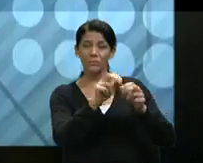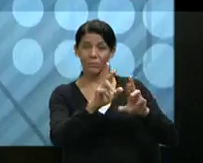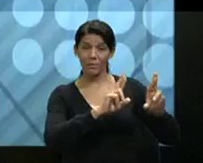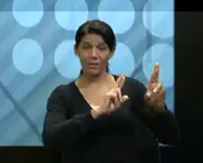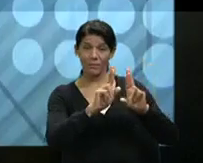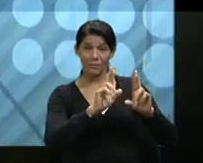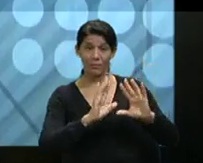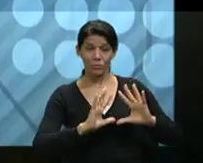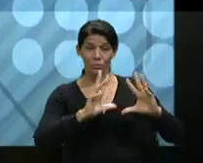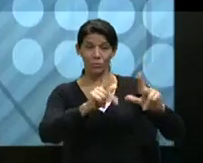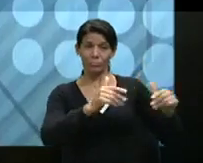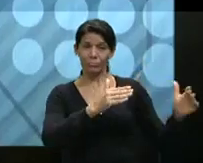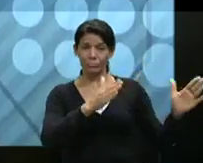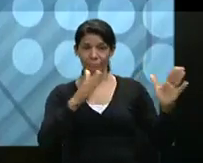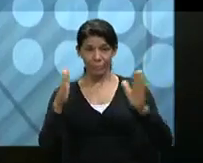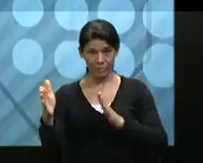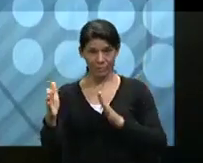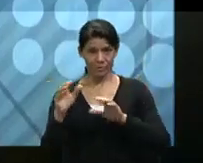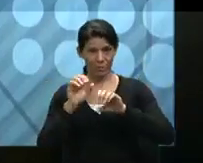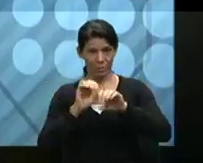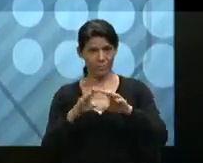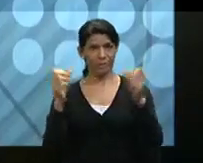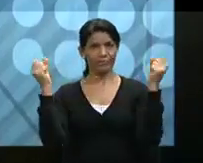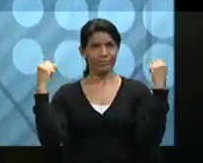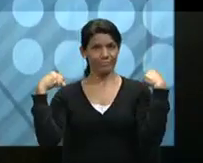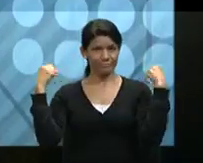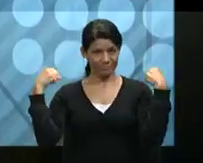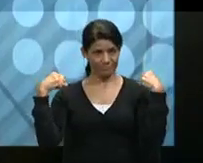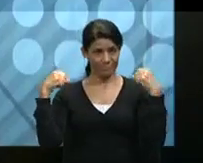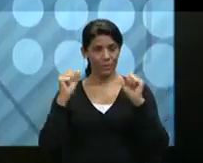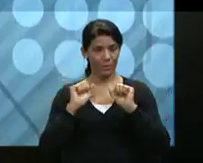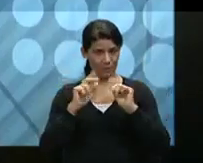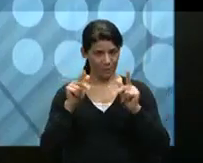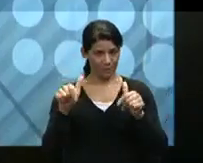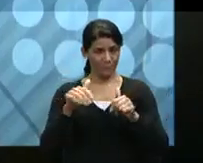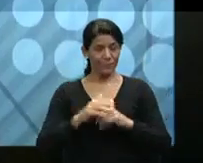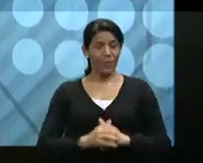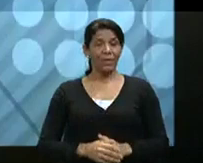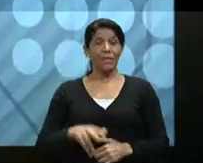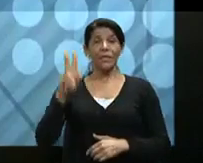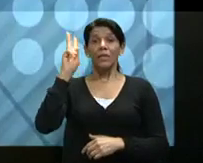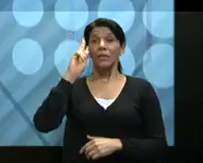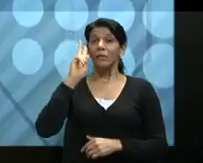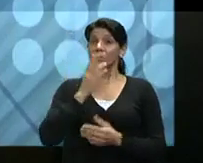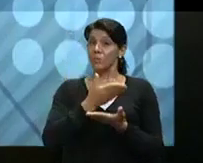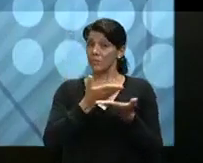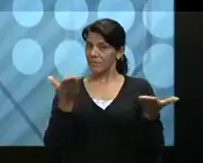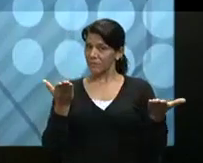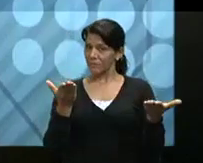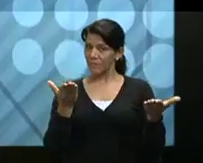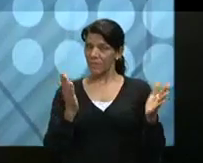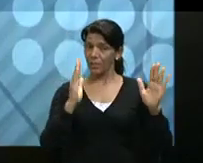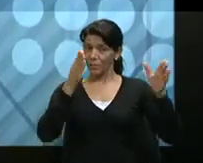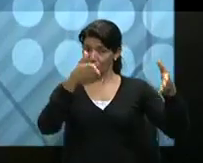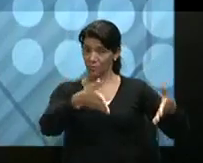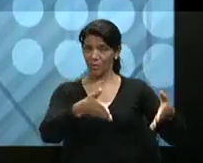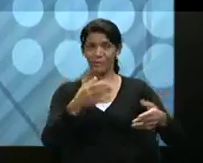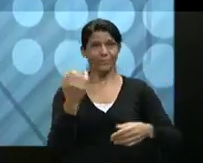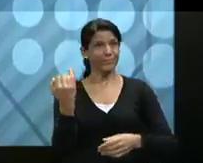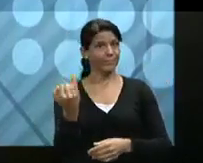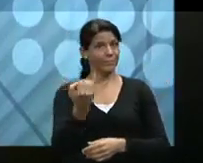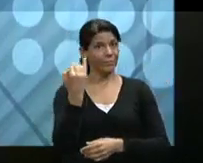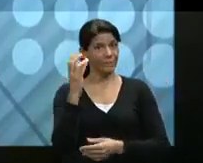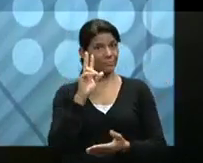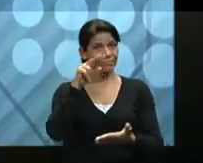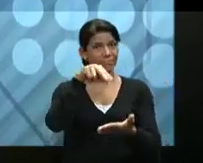relação de todo esse processo com a educação física, tá certo? Lembro vocês que o fórum é um instrumento importante